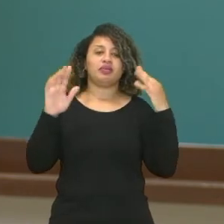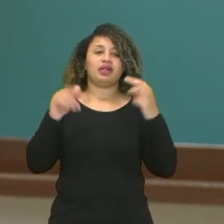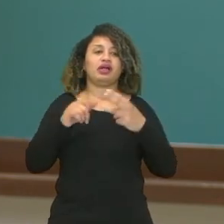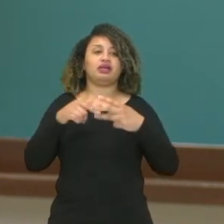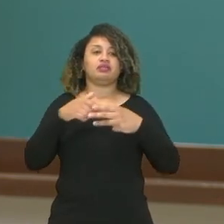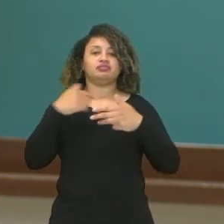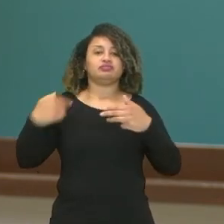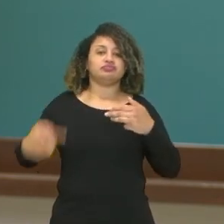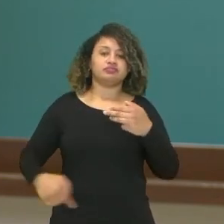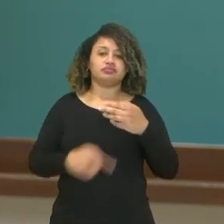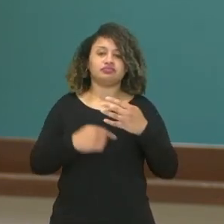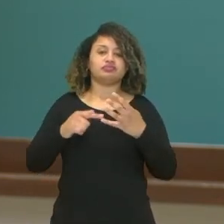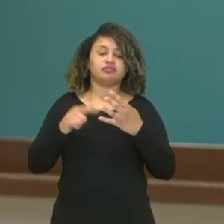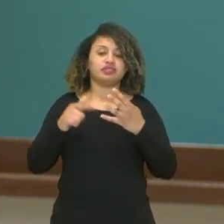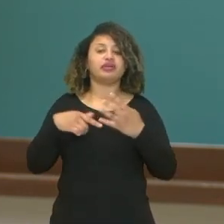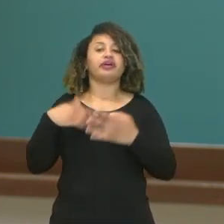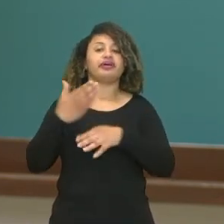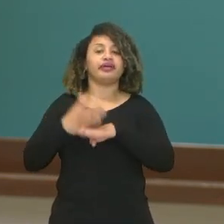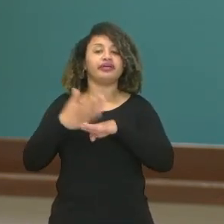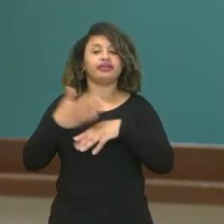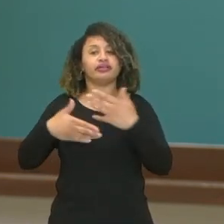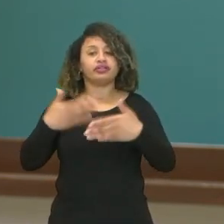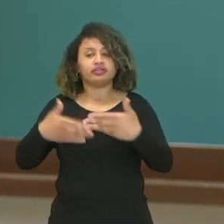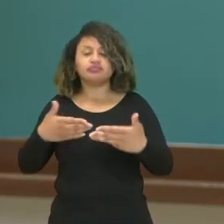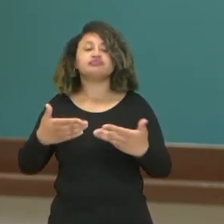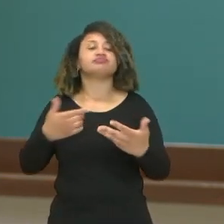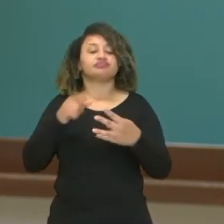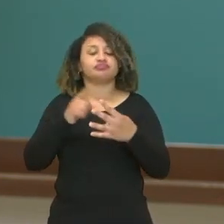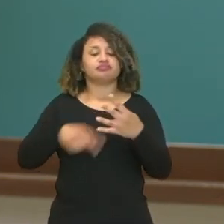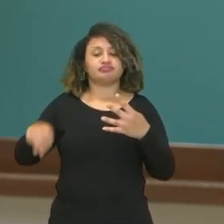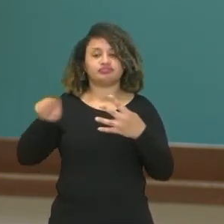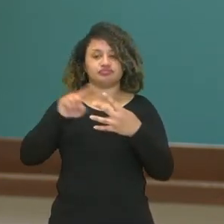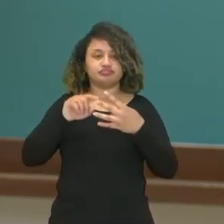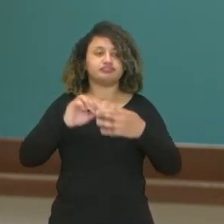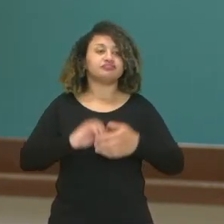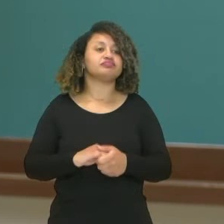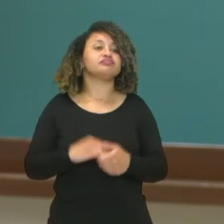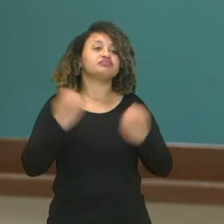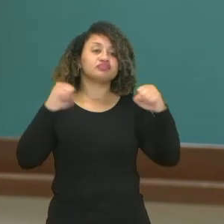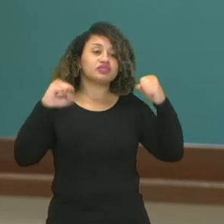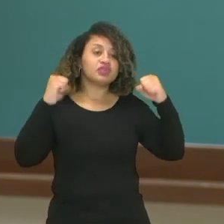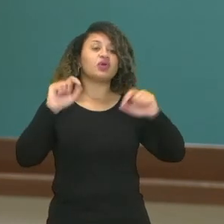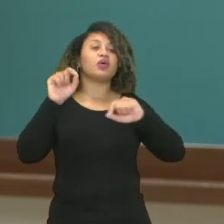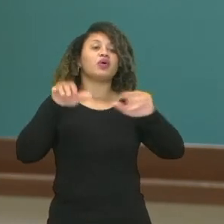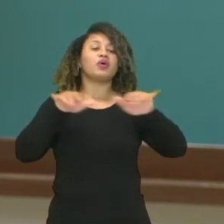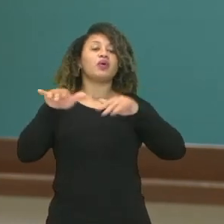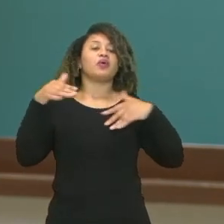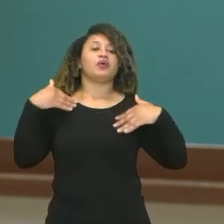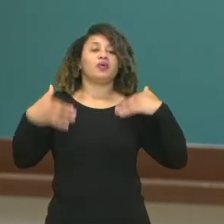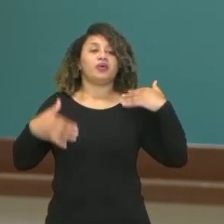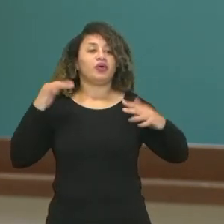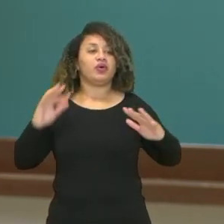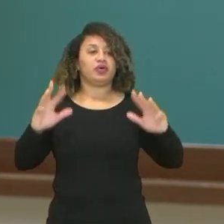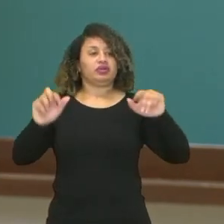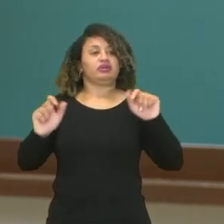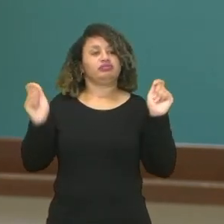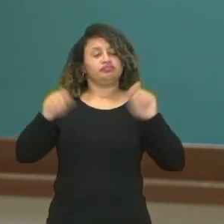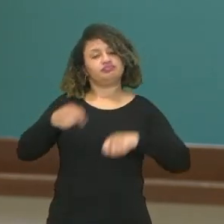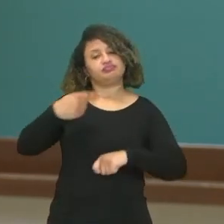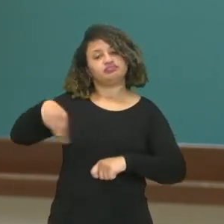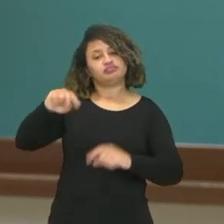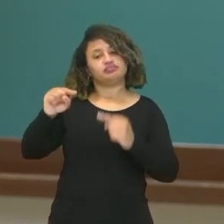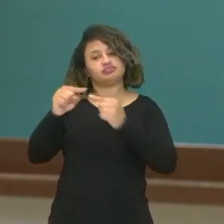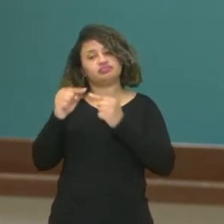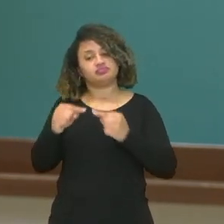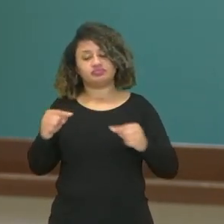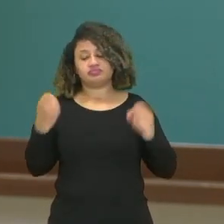faz esses 4 e vai rodando, fazendo essa rotatividade. Os exercícios são movimentos onde o corpo todo é envolvido, combinando